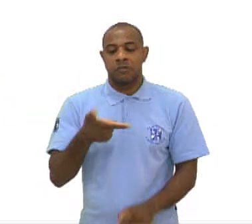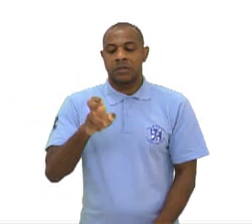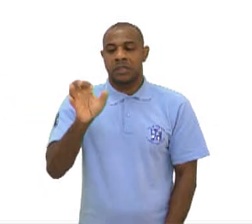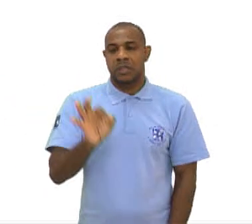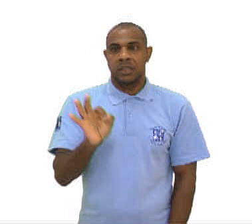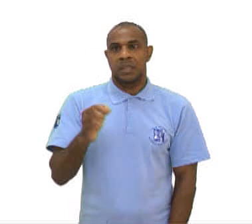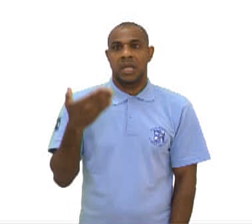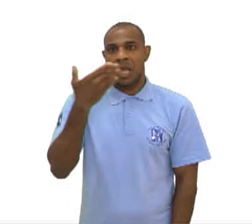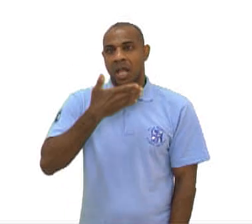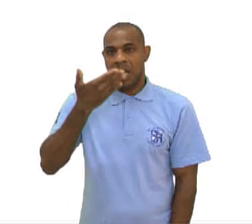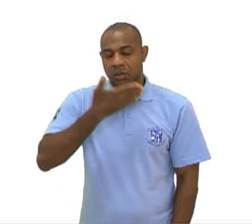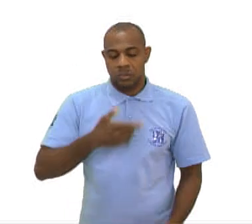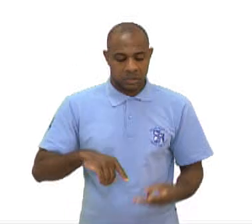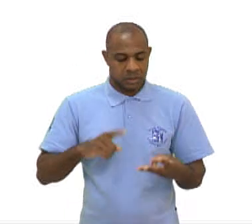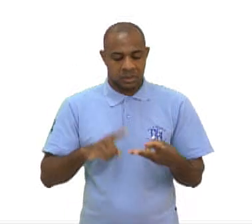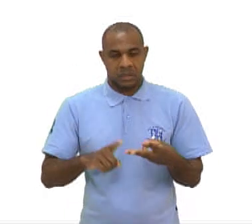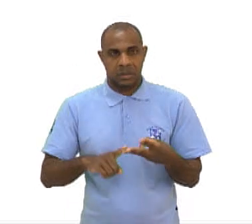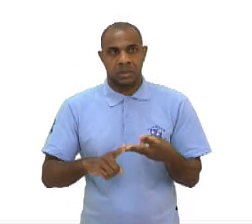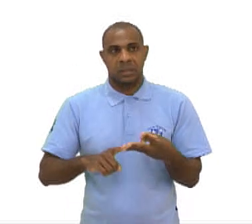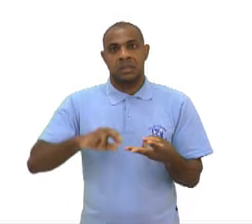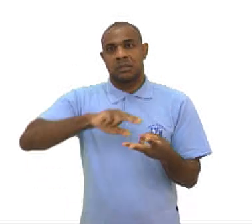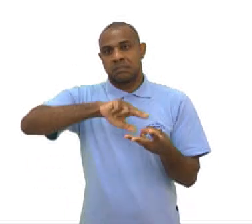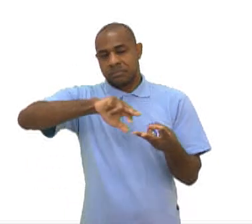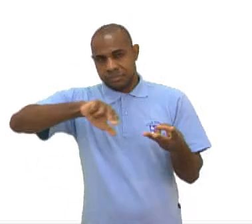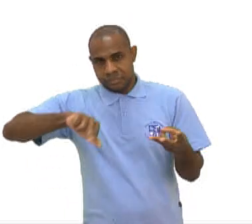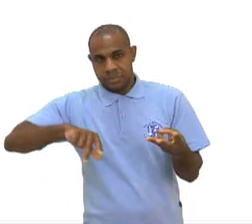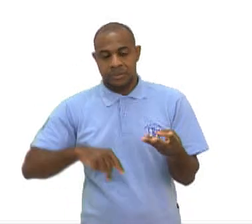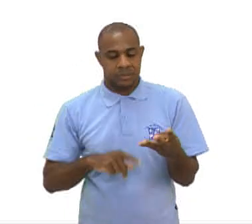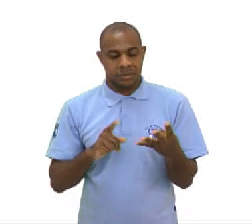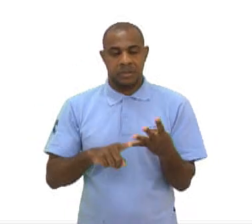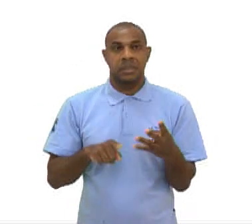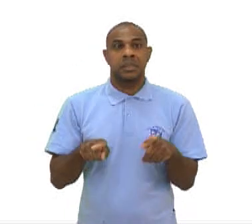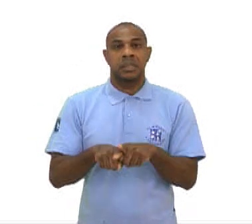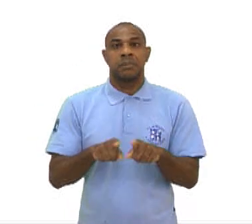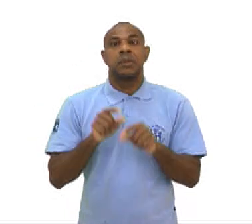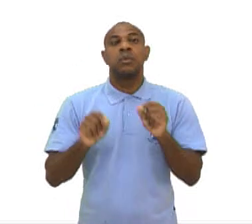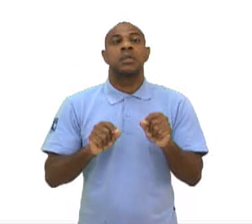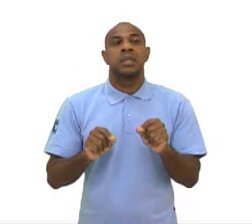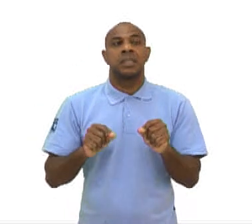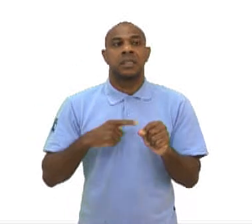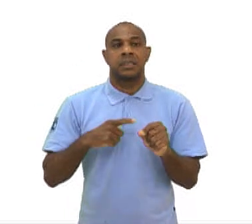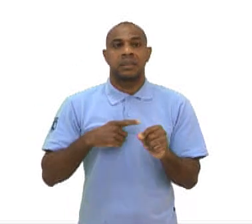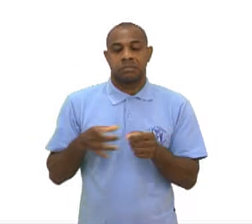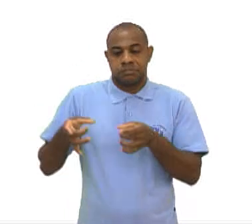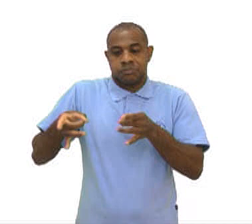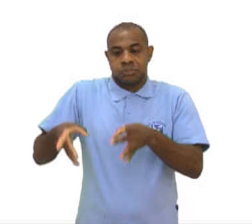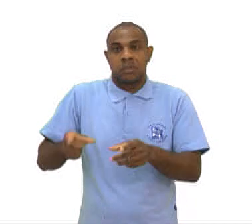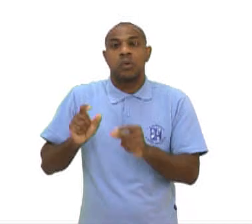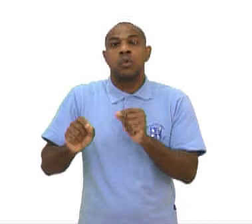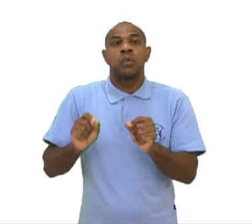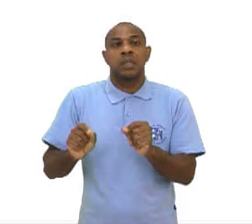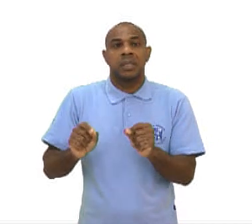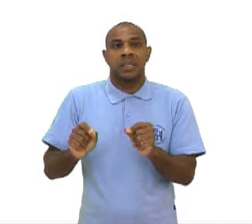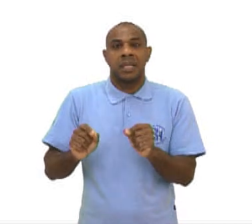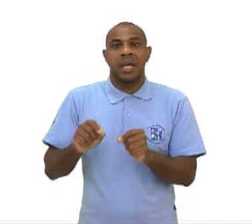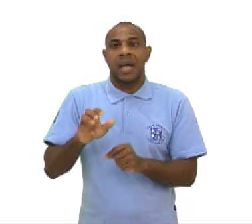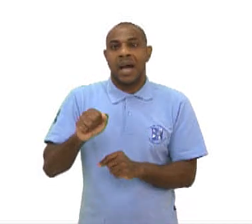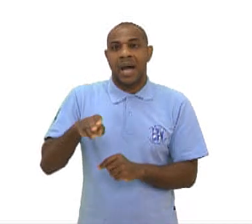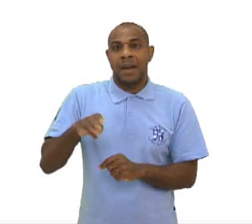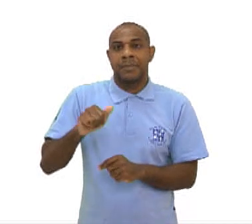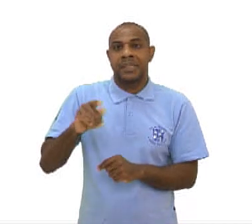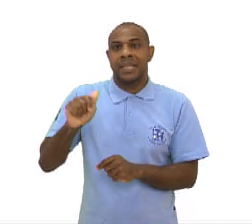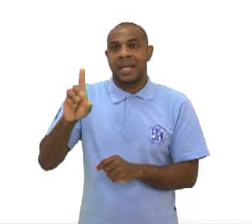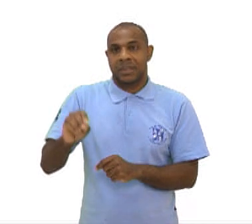de açúcares fermentáveis, frutose, sacarose e galactose, bem como resíduos de alcaloides, compostos aminados, que não